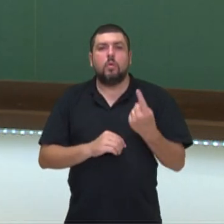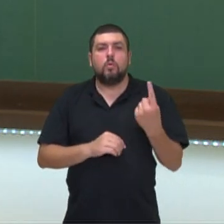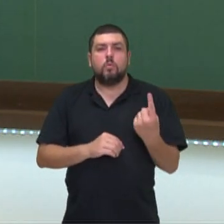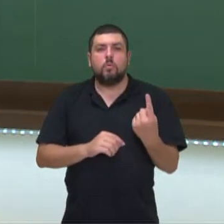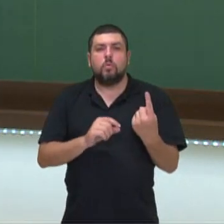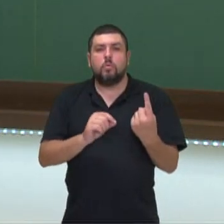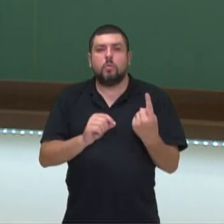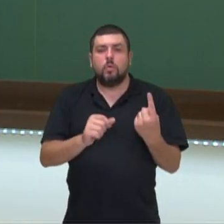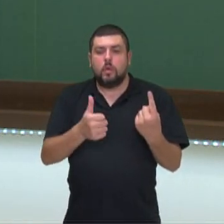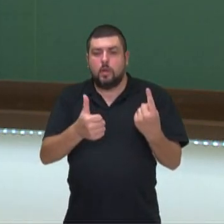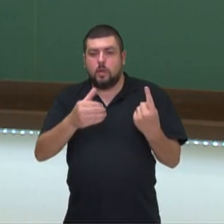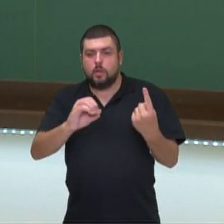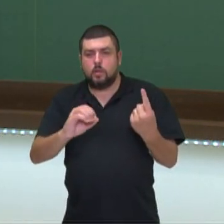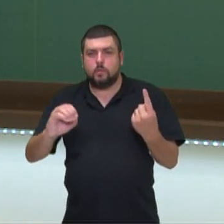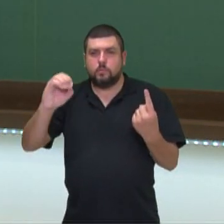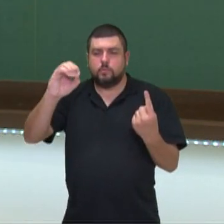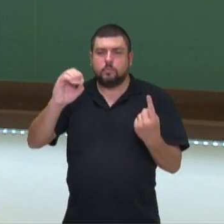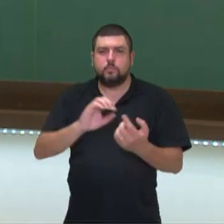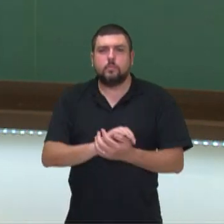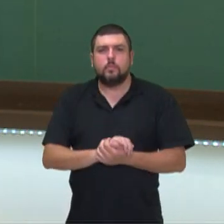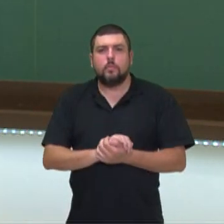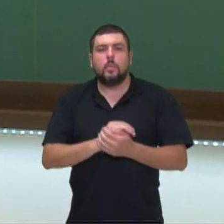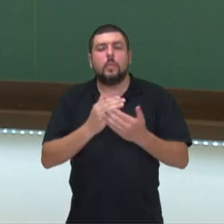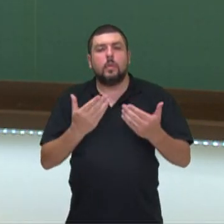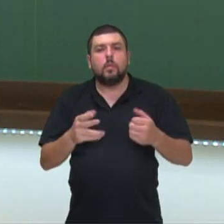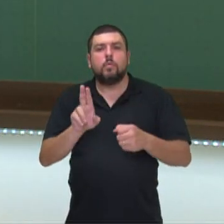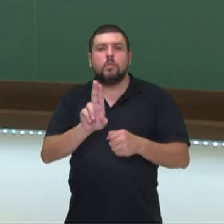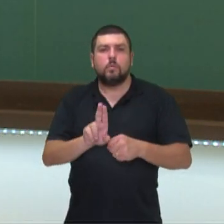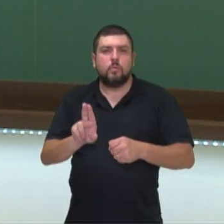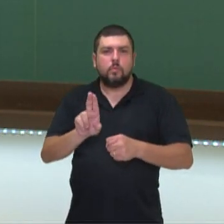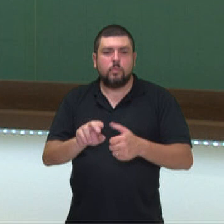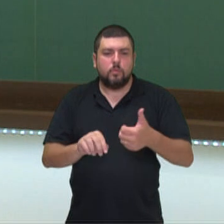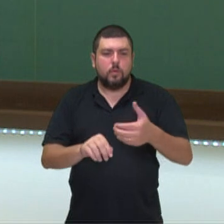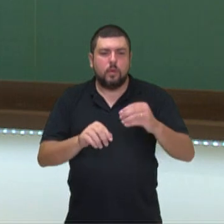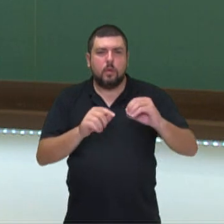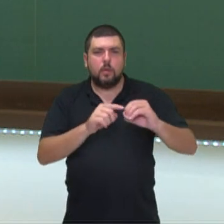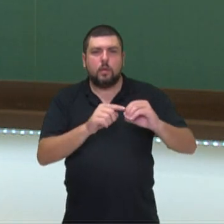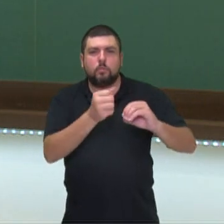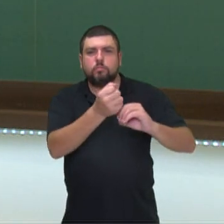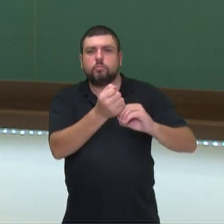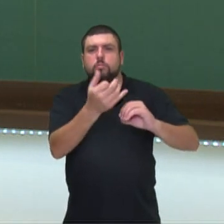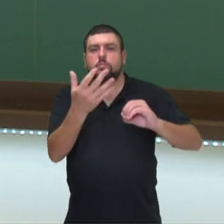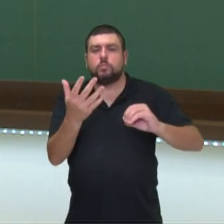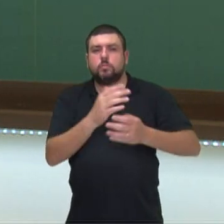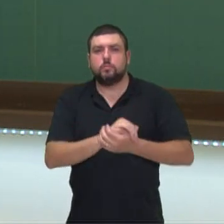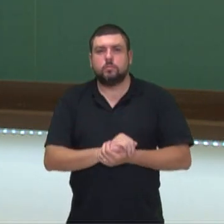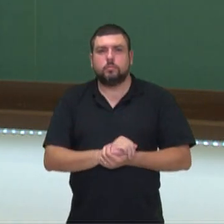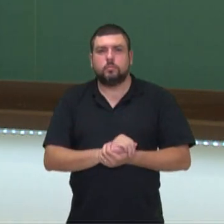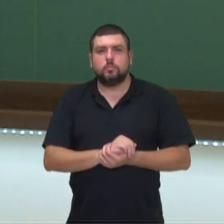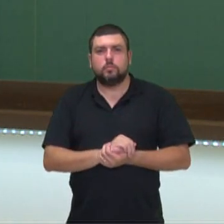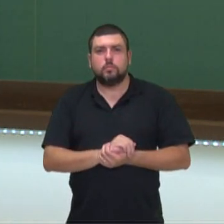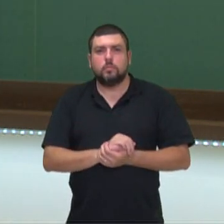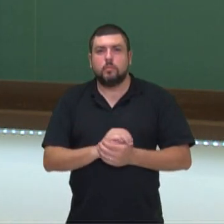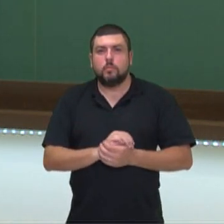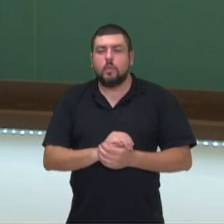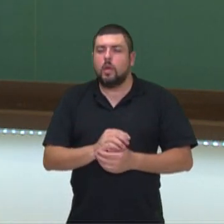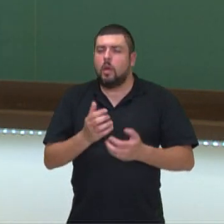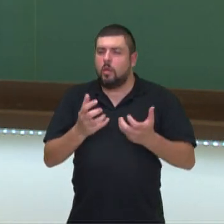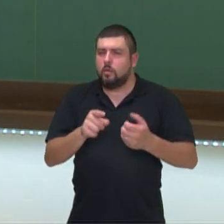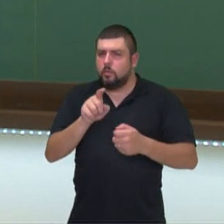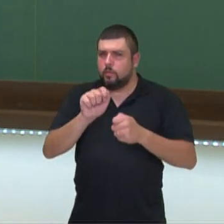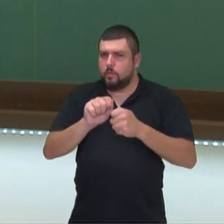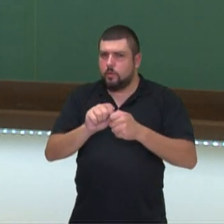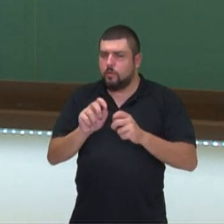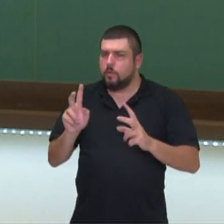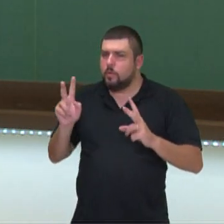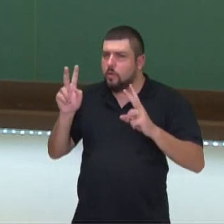0. Então, eu fiz uma decomposição usando potências de 10. Da mesma maneira como o Cláudio fez, eu quero que você faça com aquele número